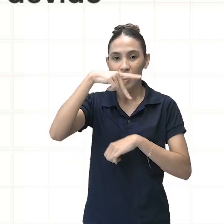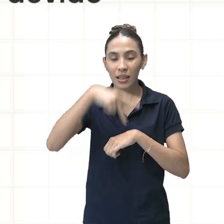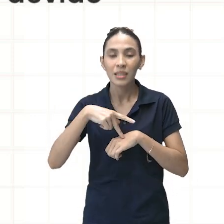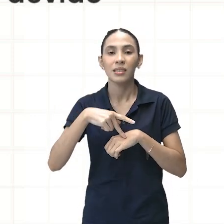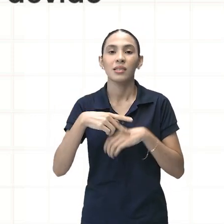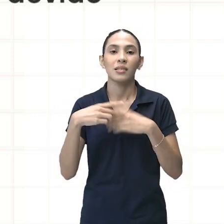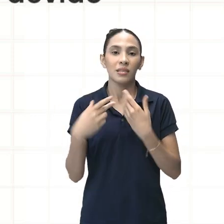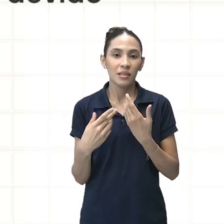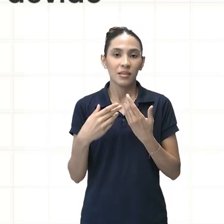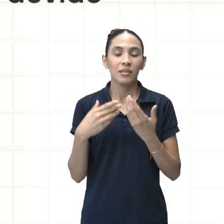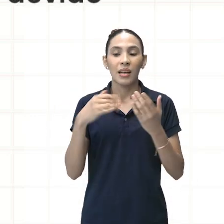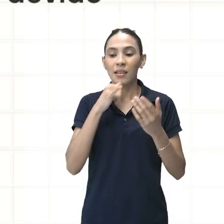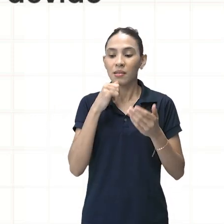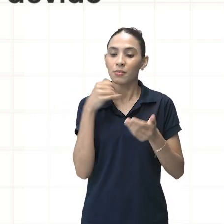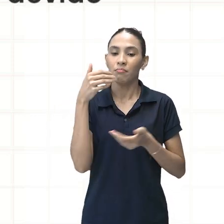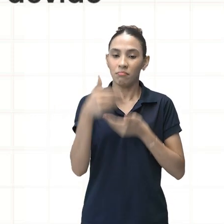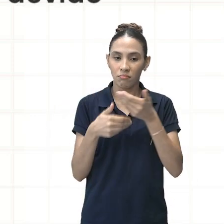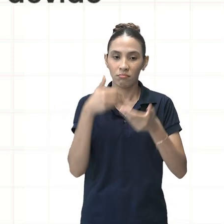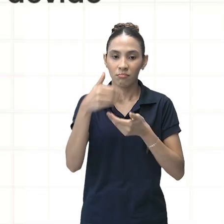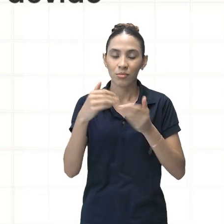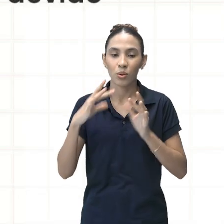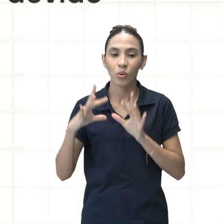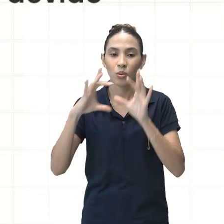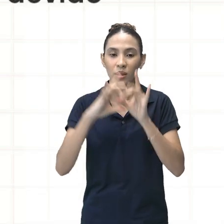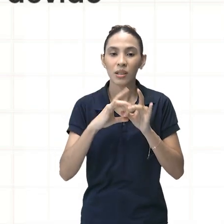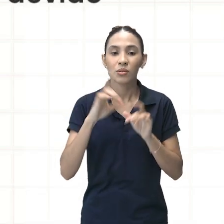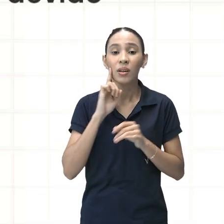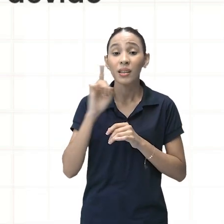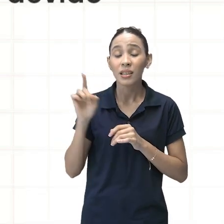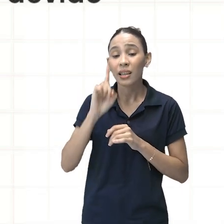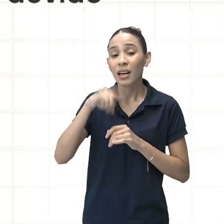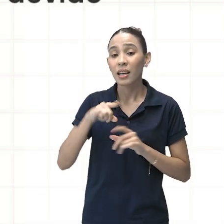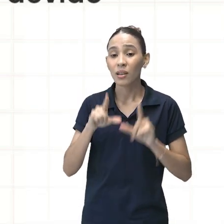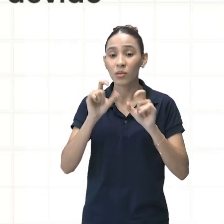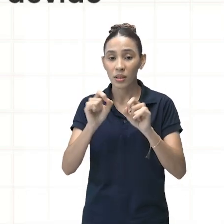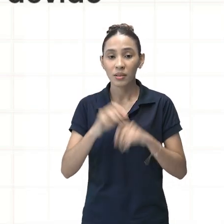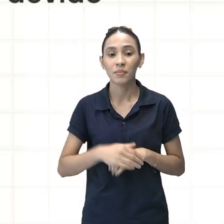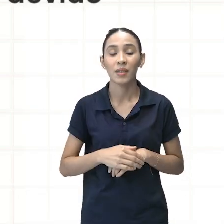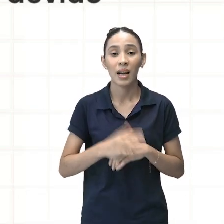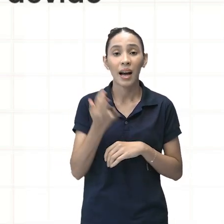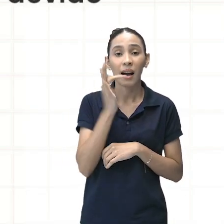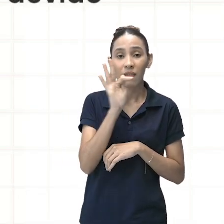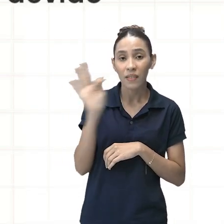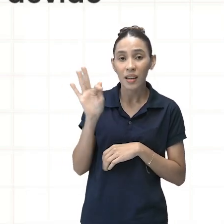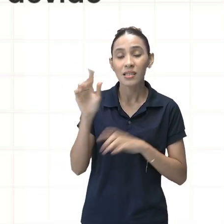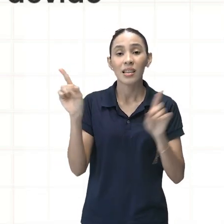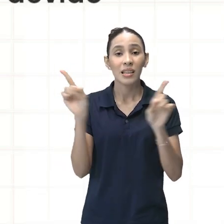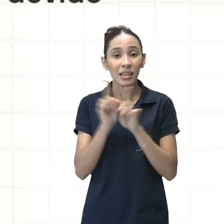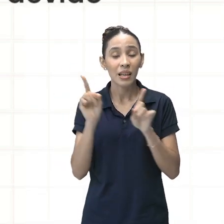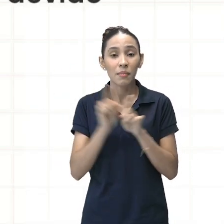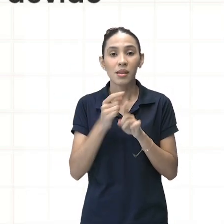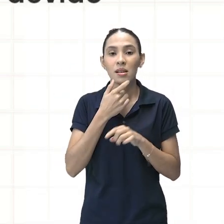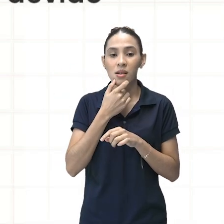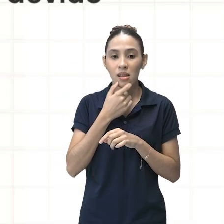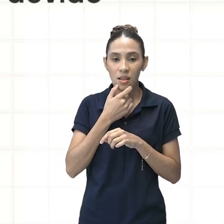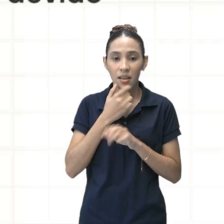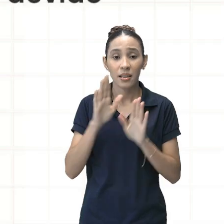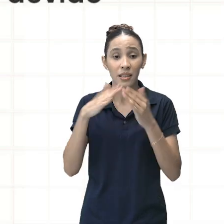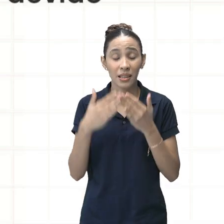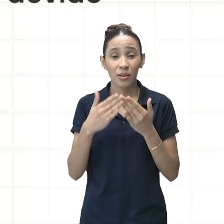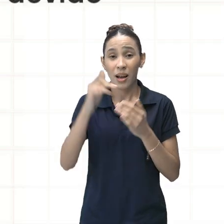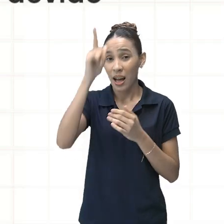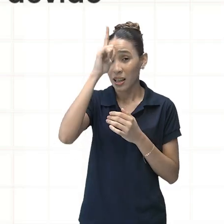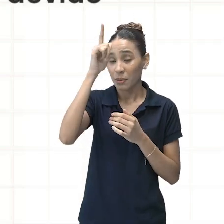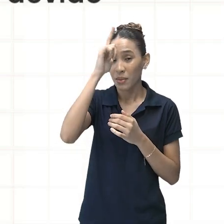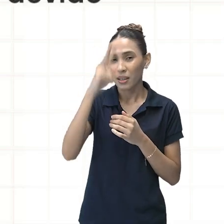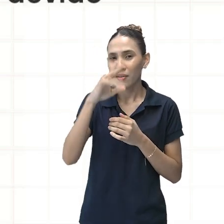que estavam imperando nesse contexto era justamente a França e a Inglaterra. A